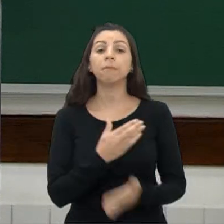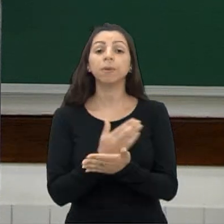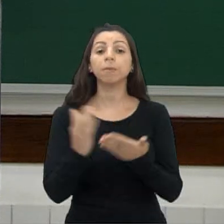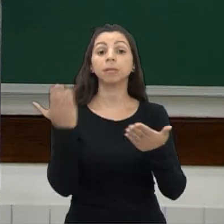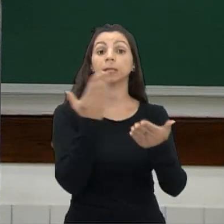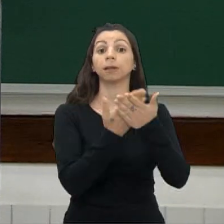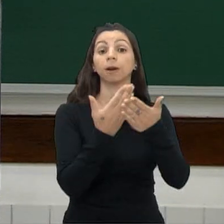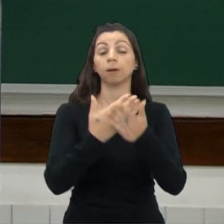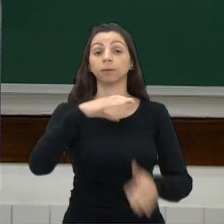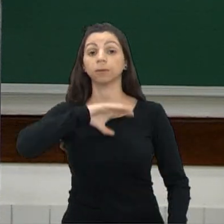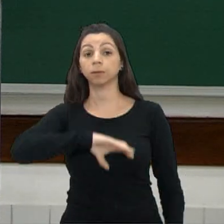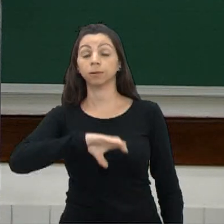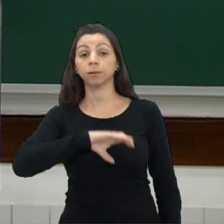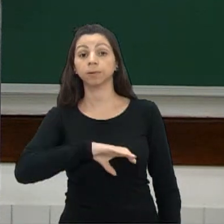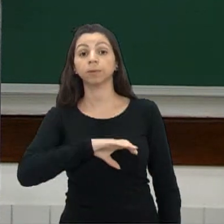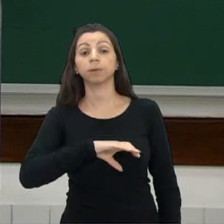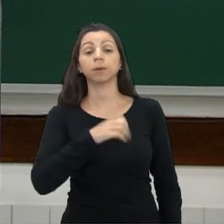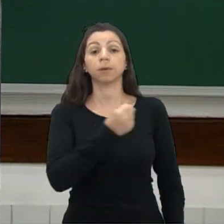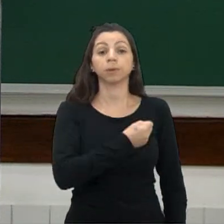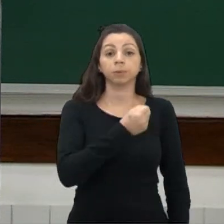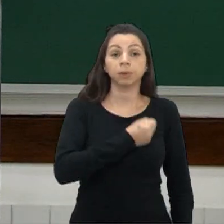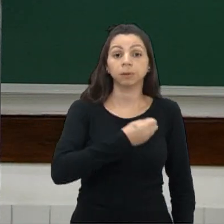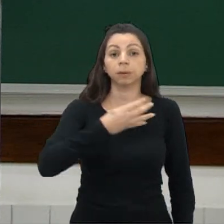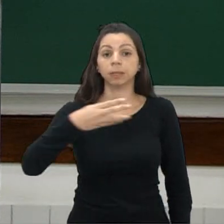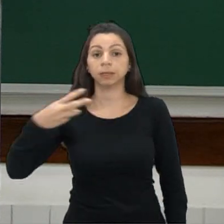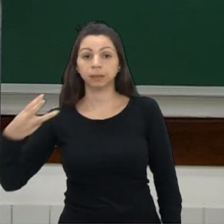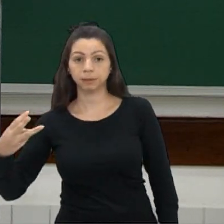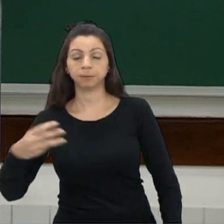portuguesa, número 43.